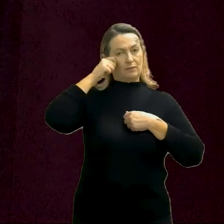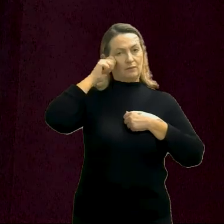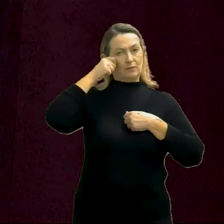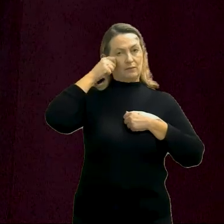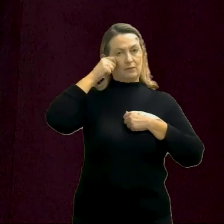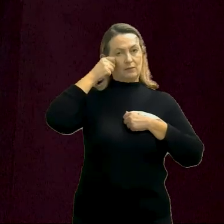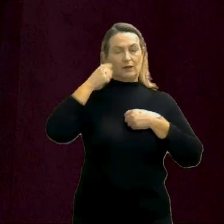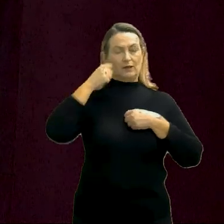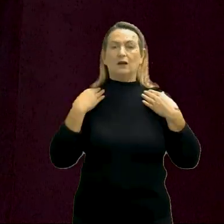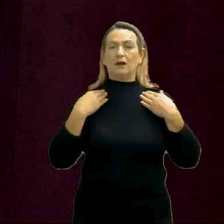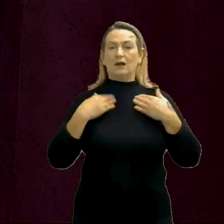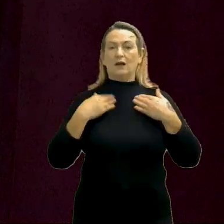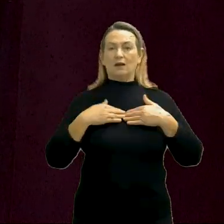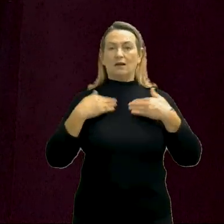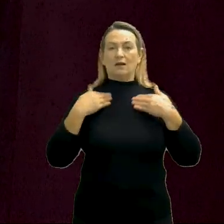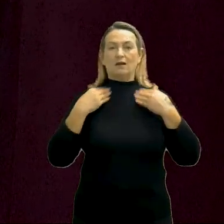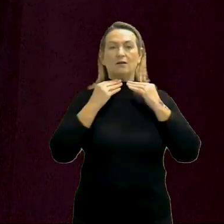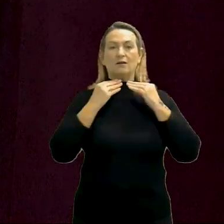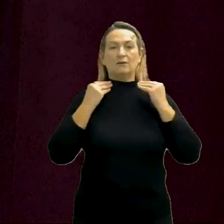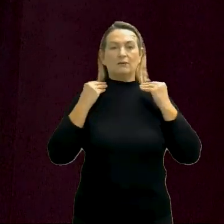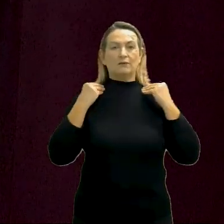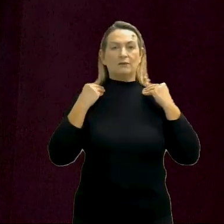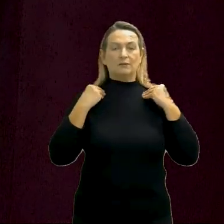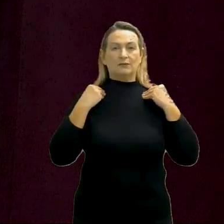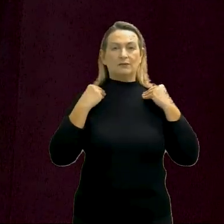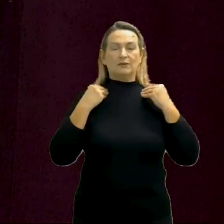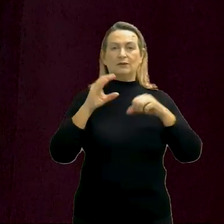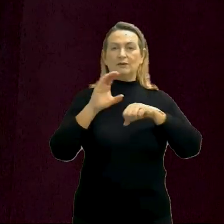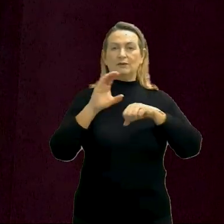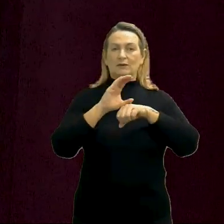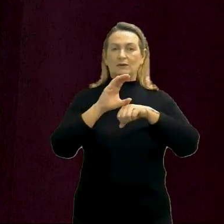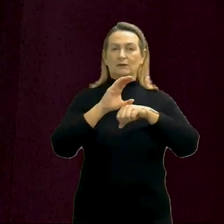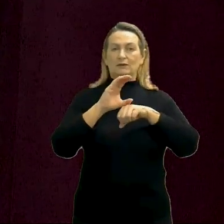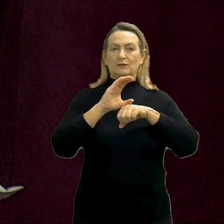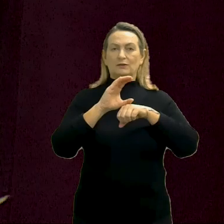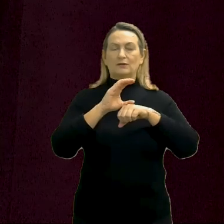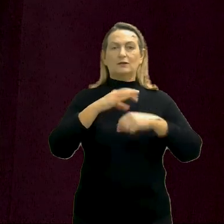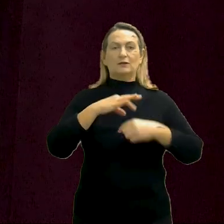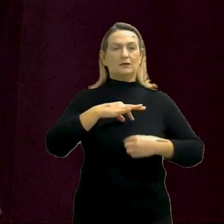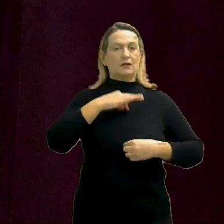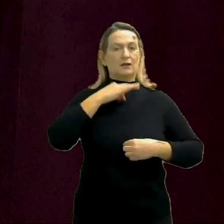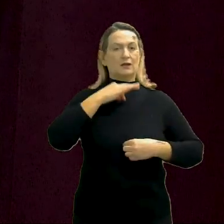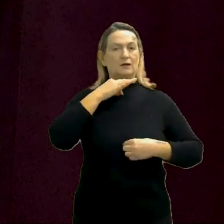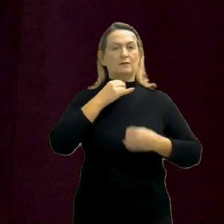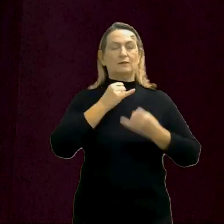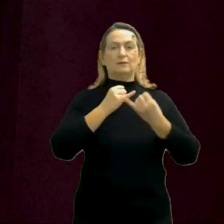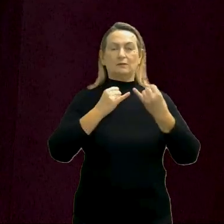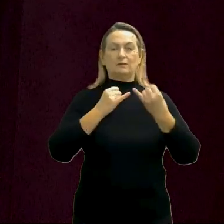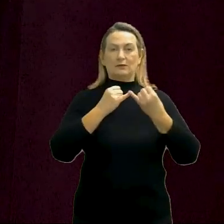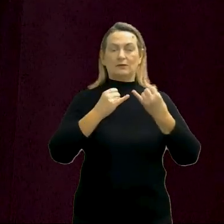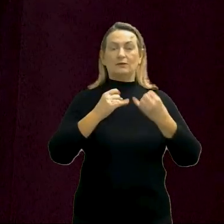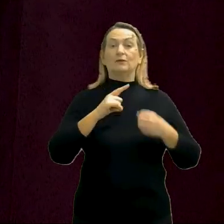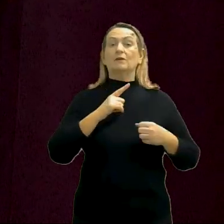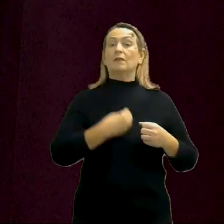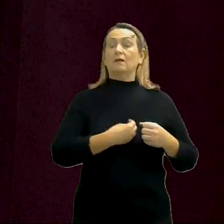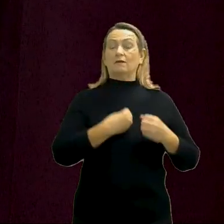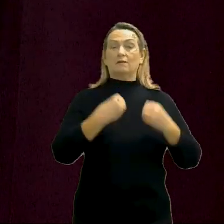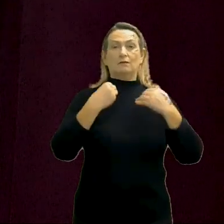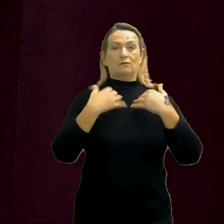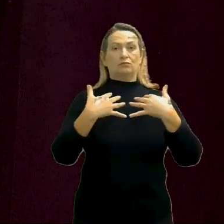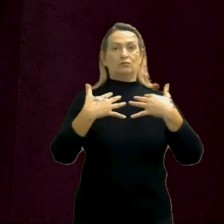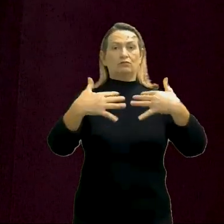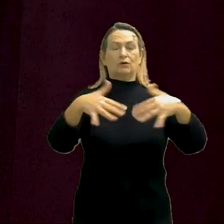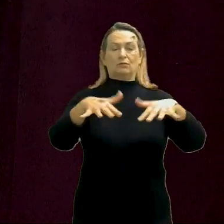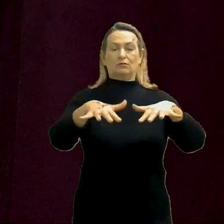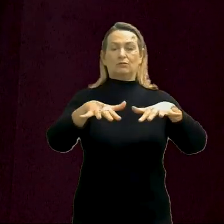uma camisa cinza gravata mais ou menos da mesma tonalidade Estamos aqui no auditório do do TRE